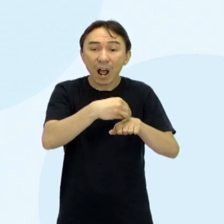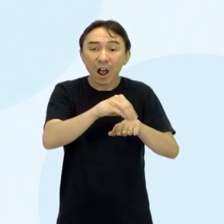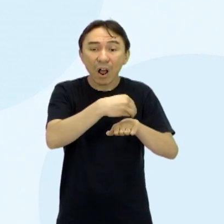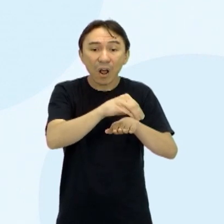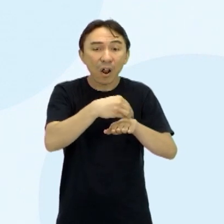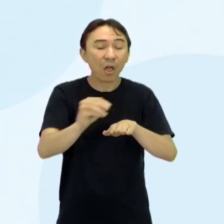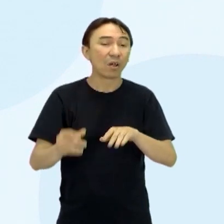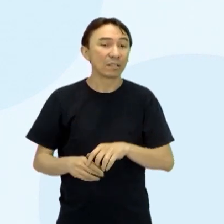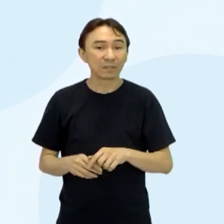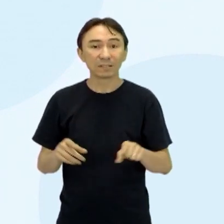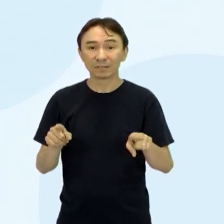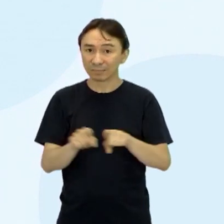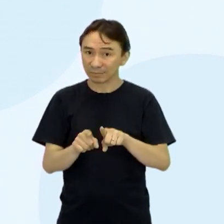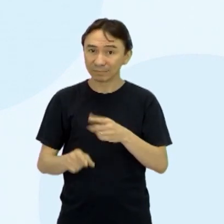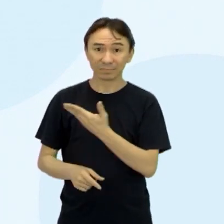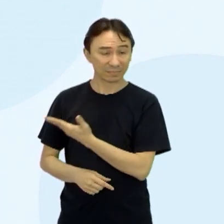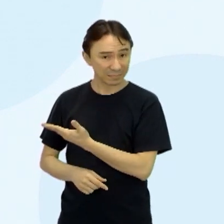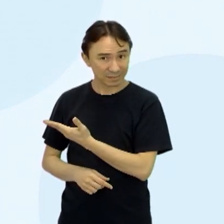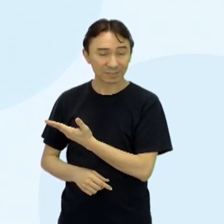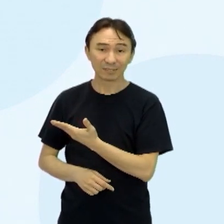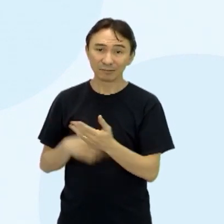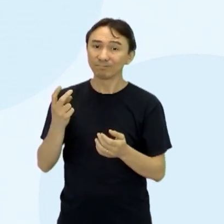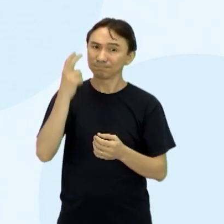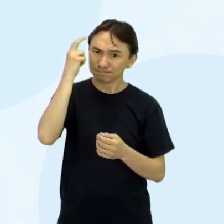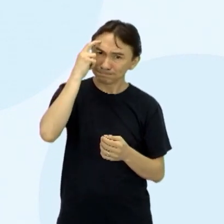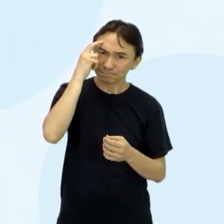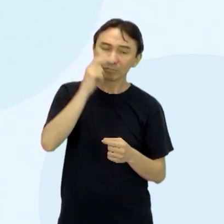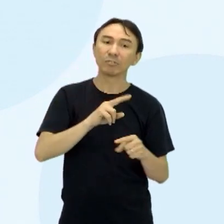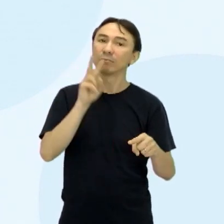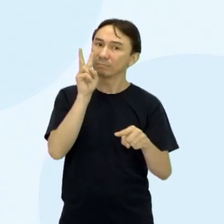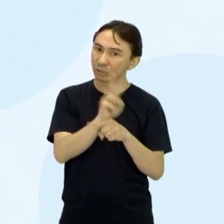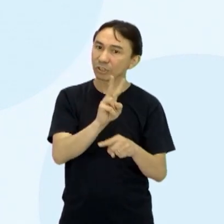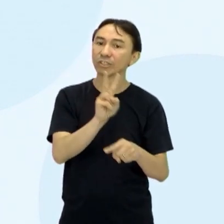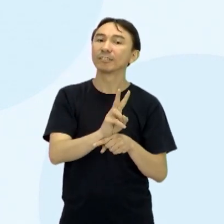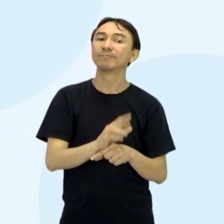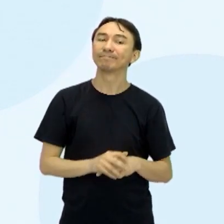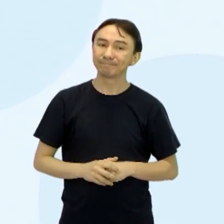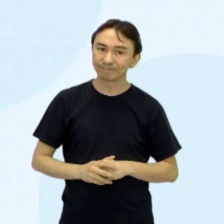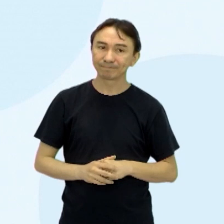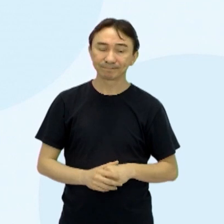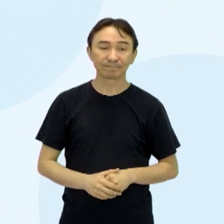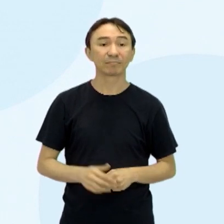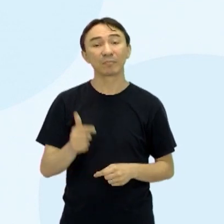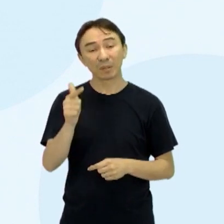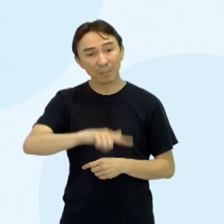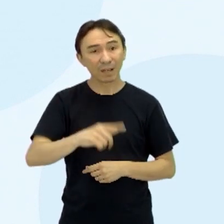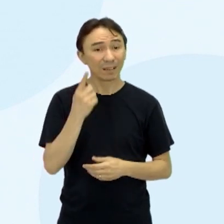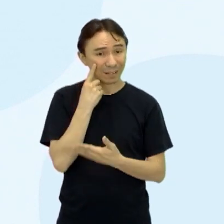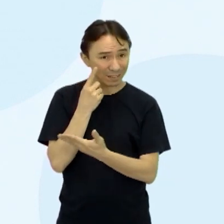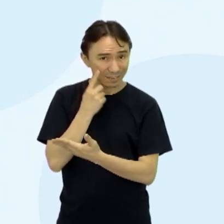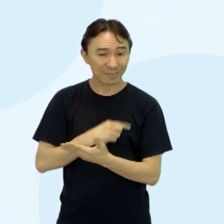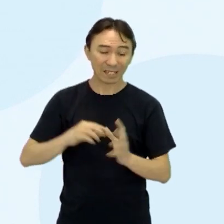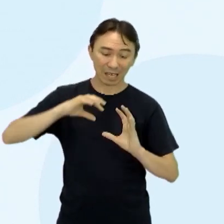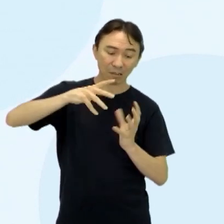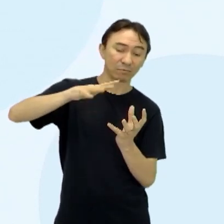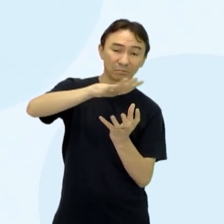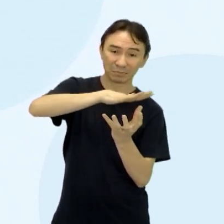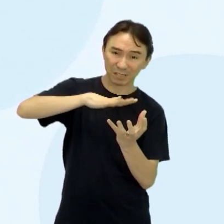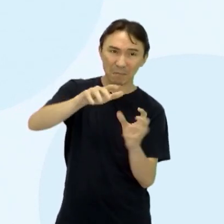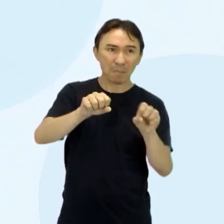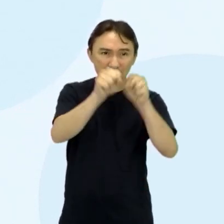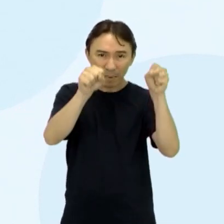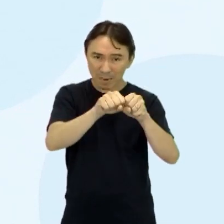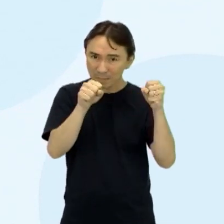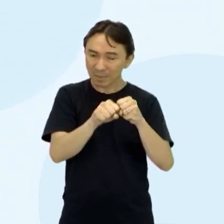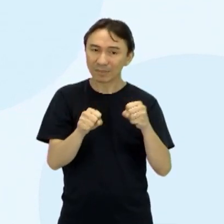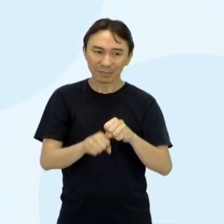céu, paleontológica e cultural. Ó, quanta ciência envolvida aí. Ó. Recuperar ou restaurar ecossistemas degradados,